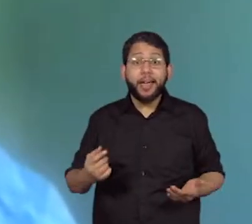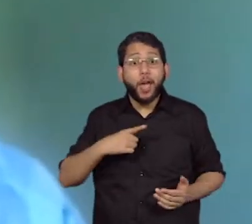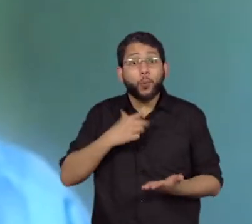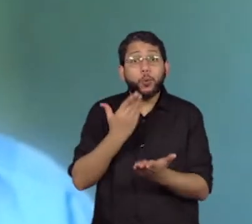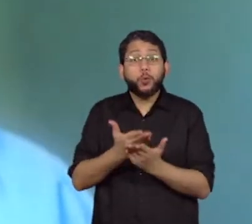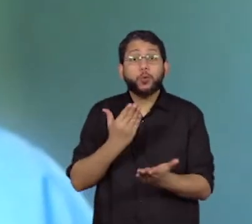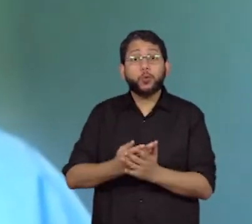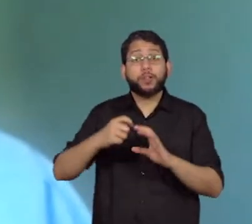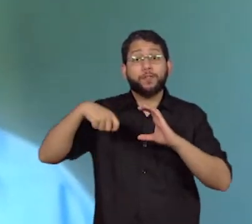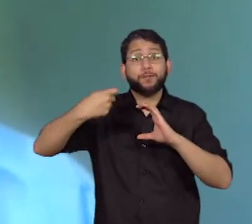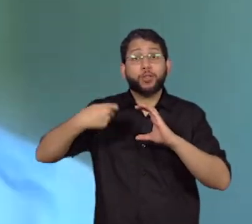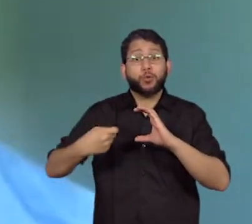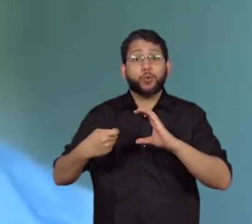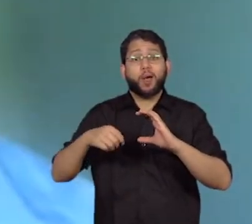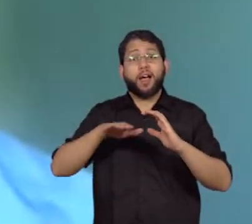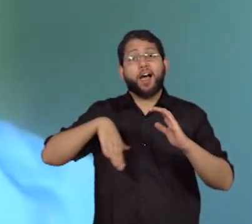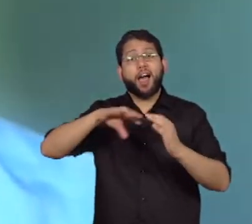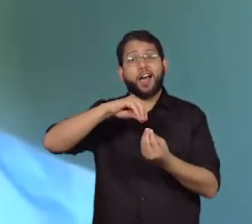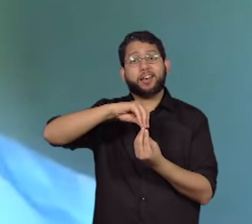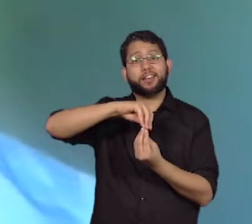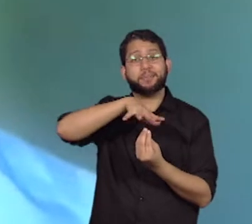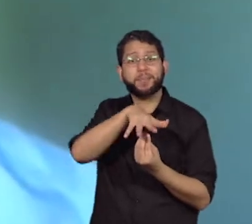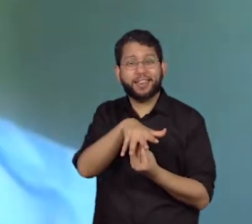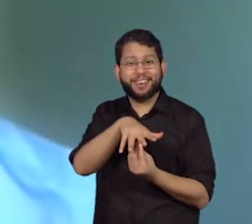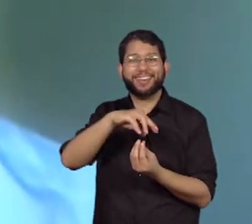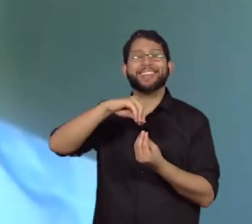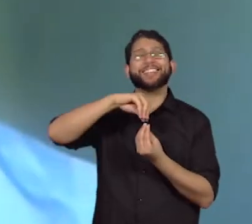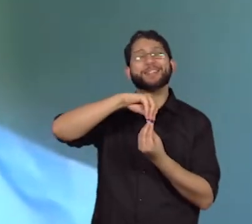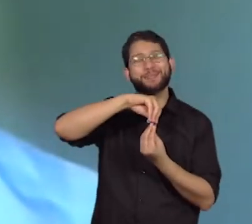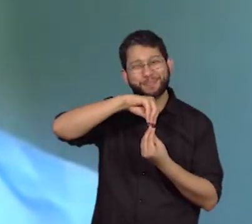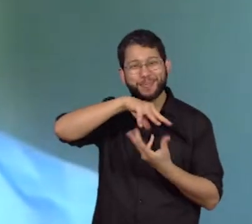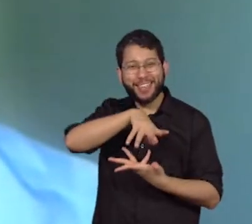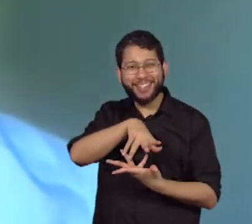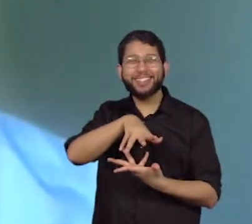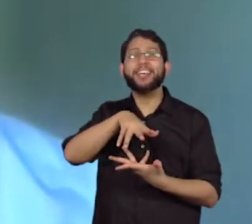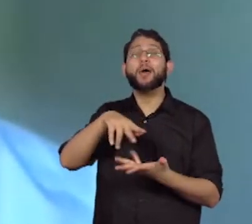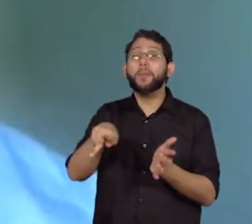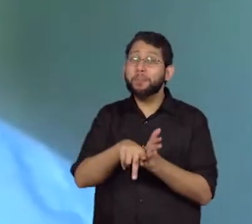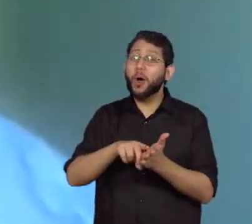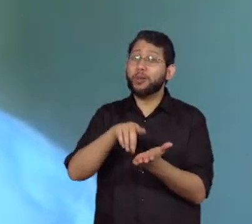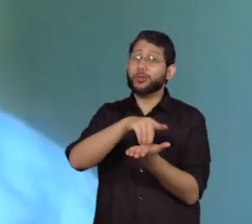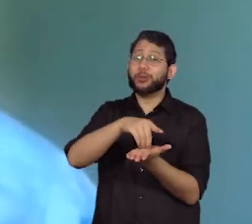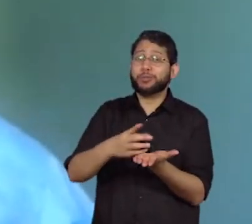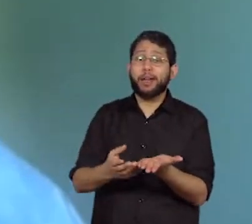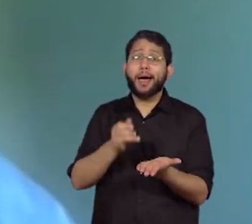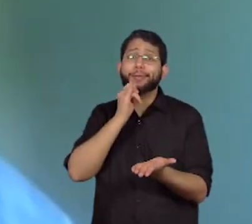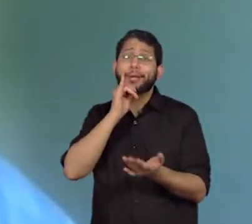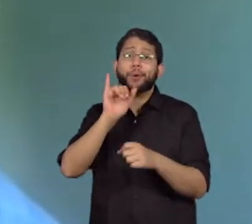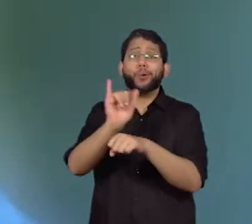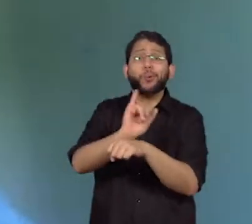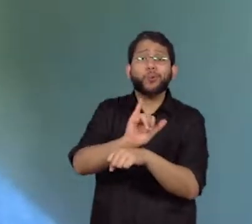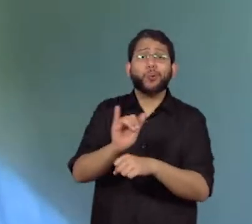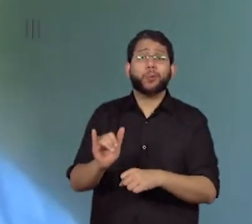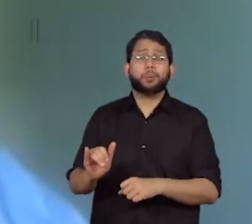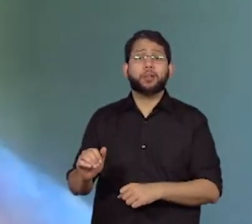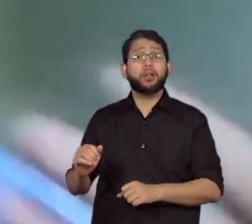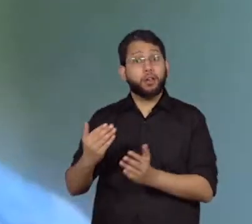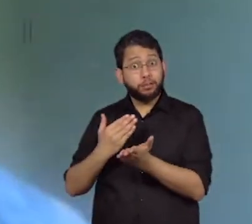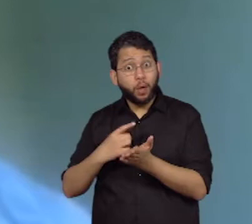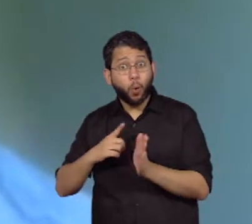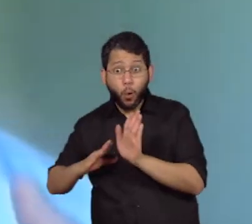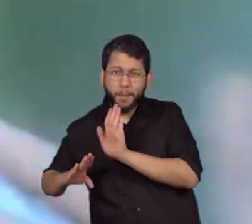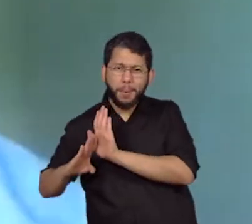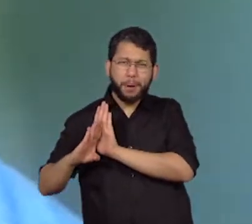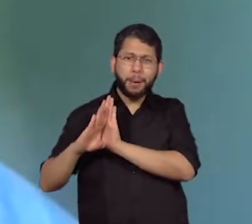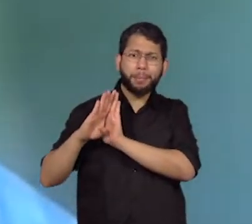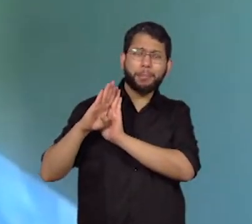no meio digital, porque eu acho que com o TikTok, com o YouTube, com essas redes, a gente vai ter uma onda muito grande aí de